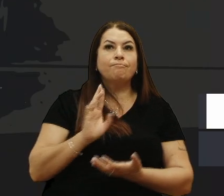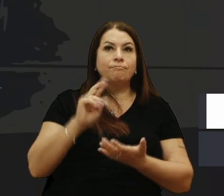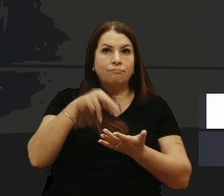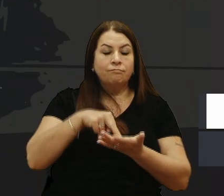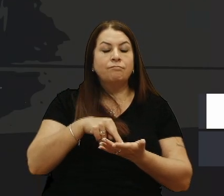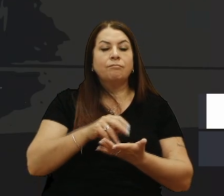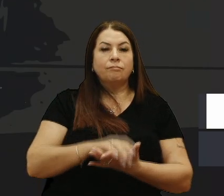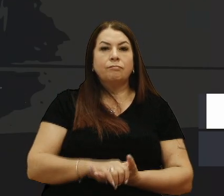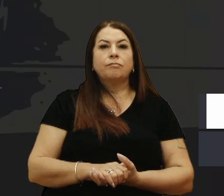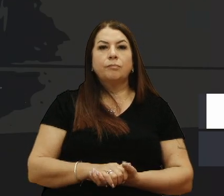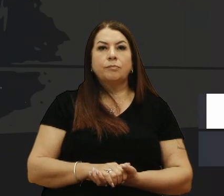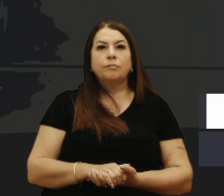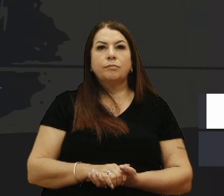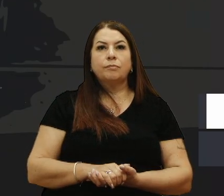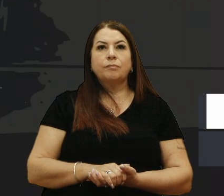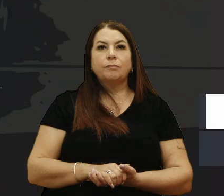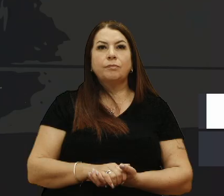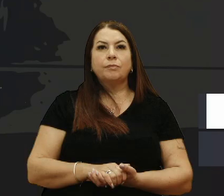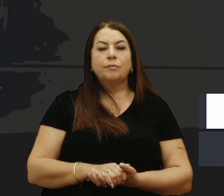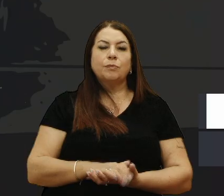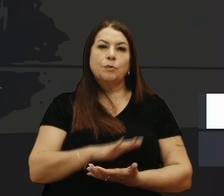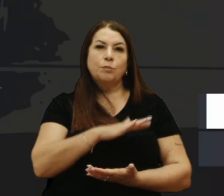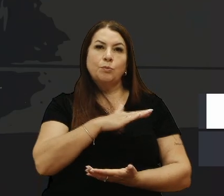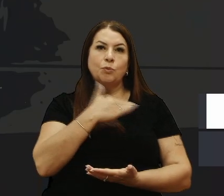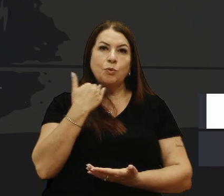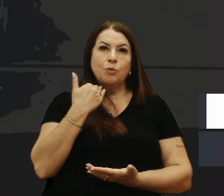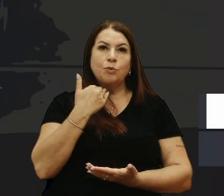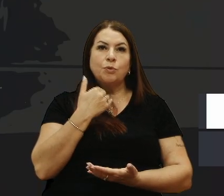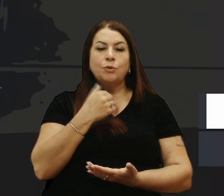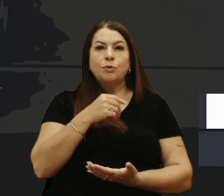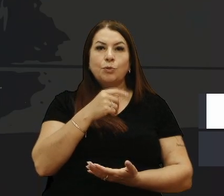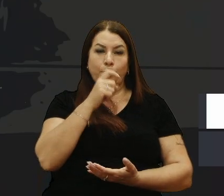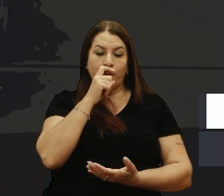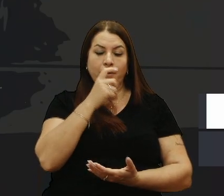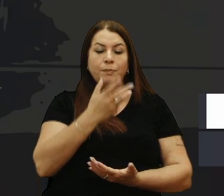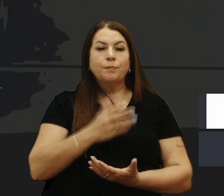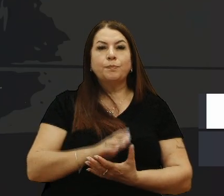realidade, com a perda do senhor Sebastião.